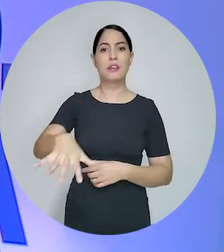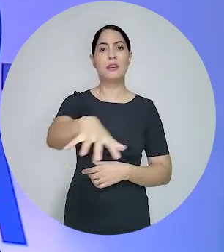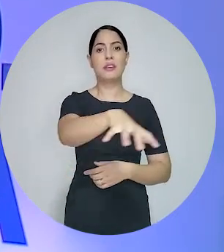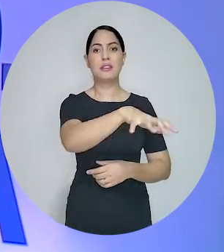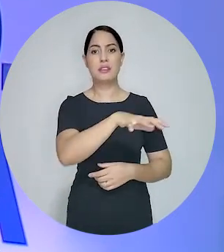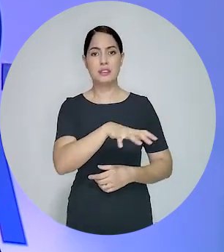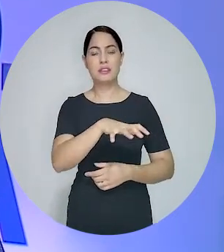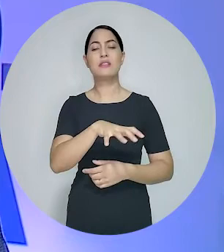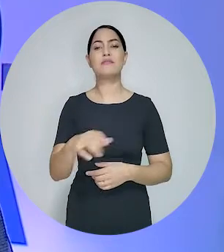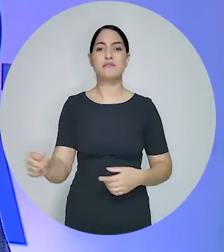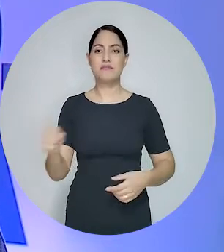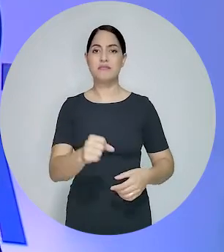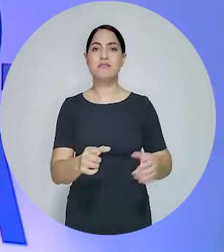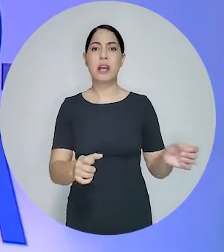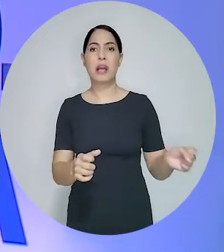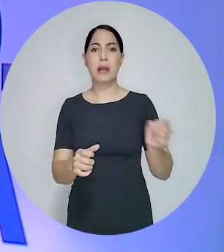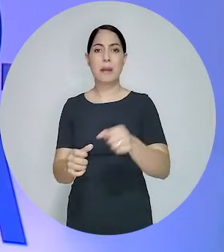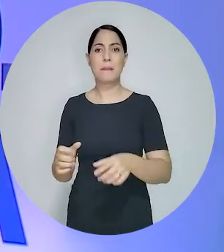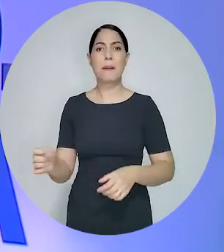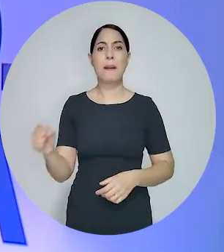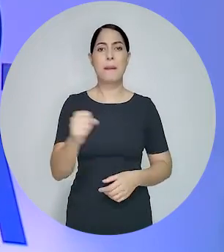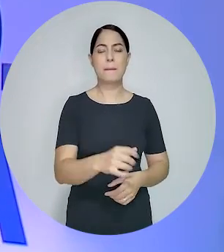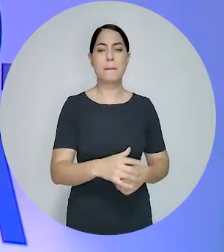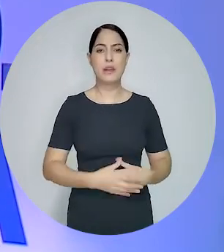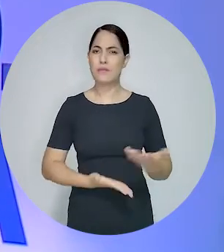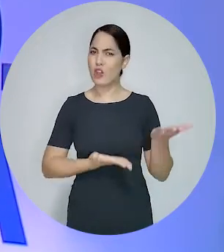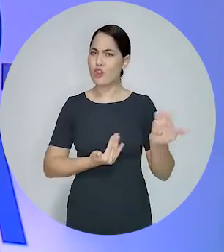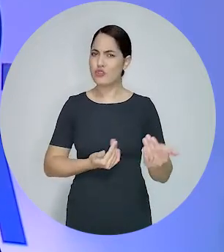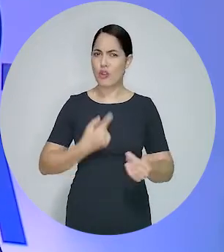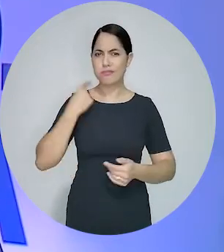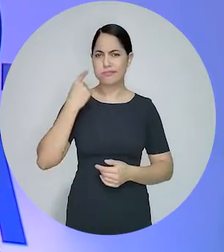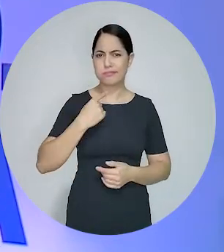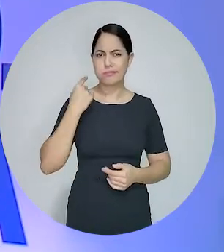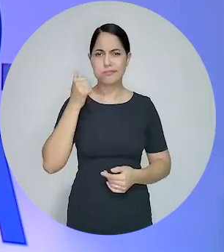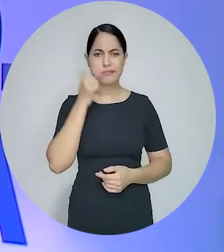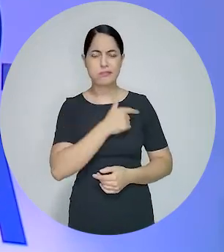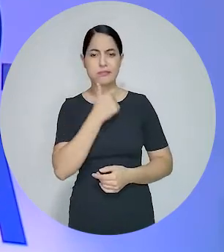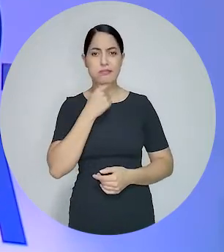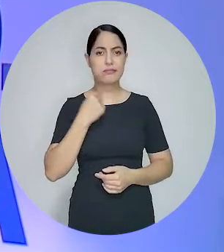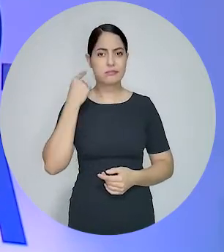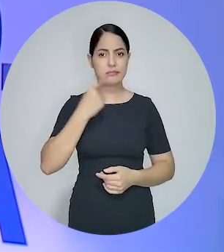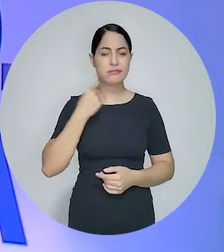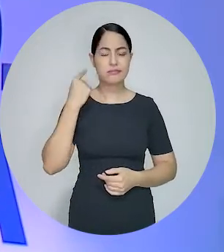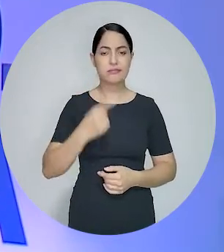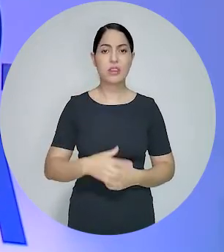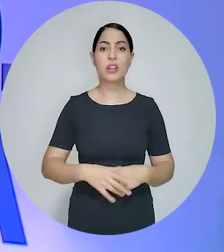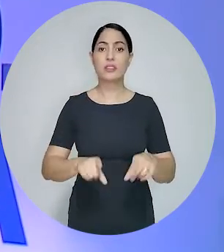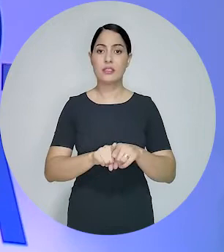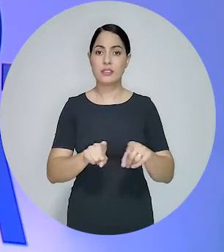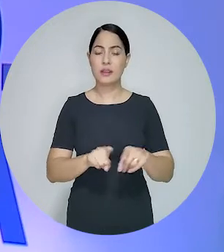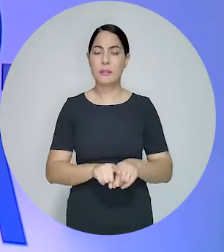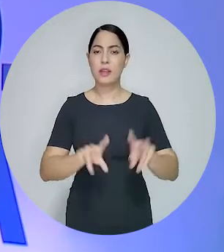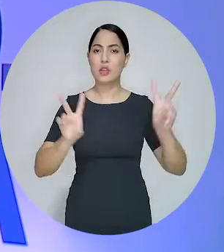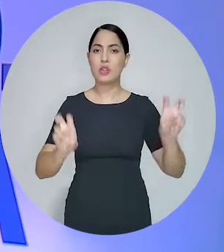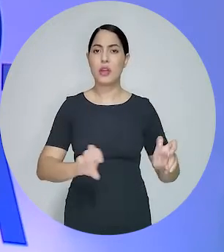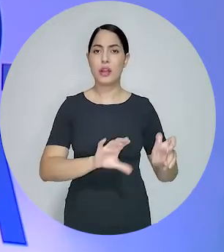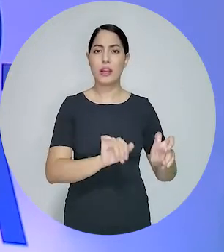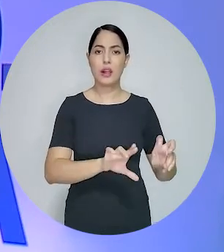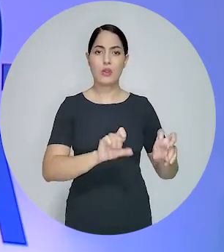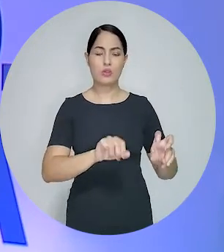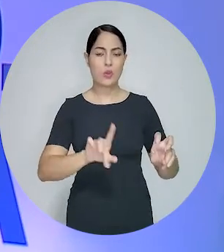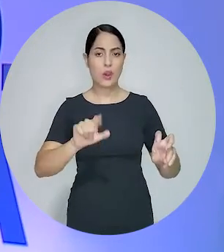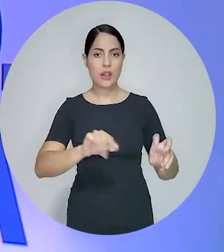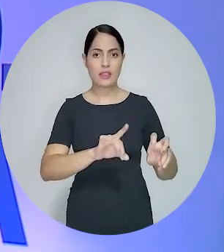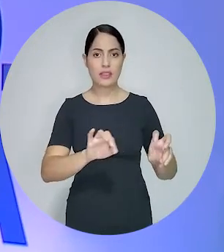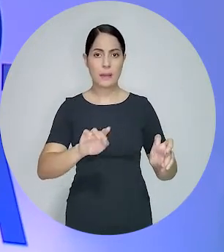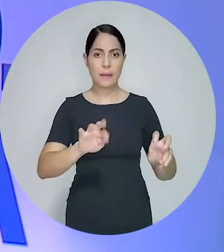das subseções no nosso conselho seccional. Colocamos jovens advogados e advogadas, principalmente depois da diminuição da cláusula de